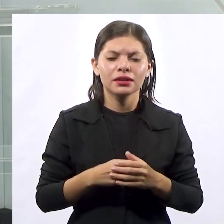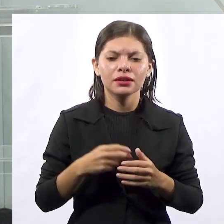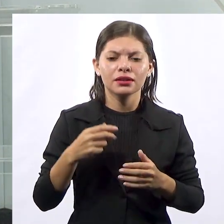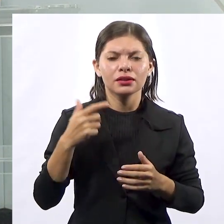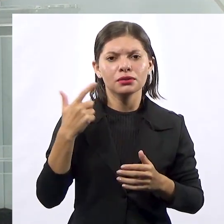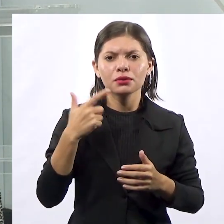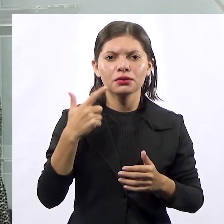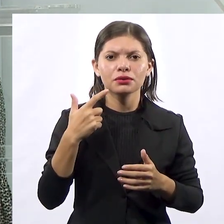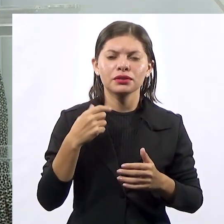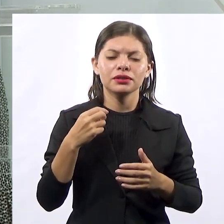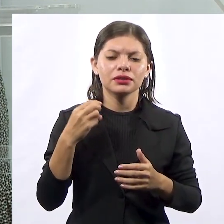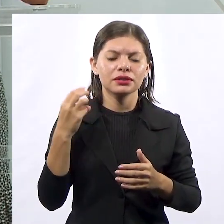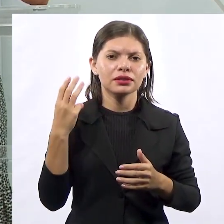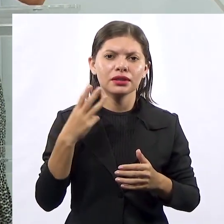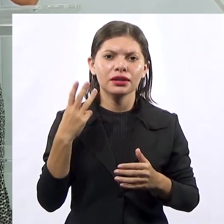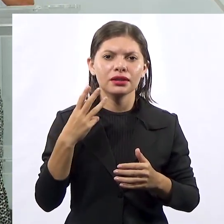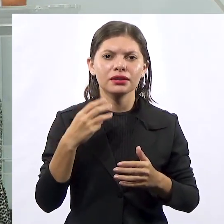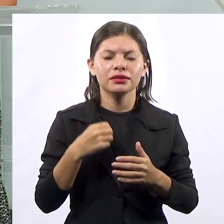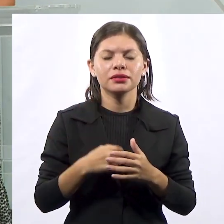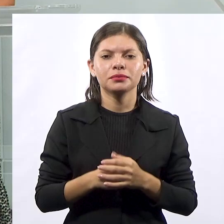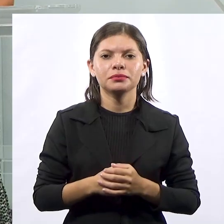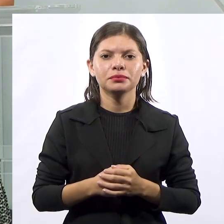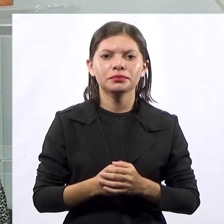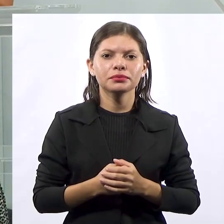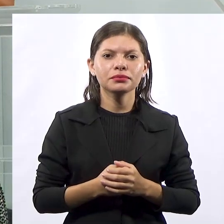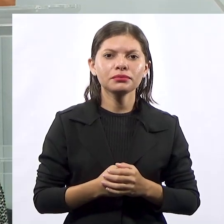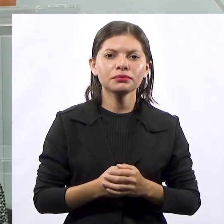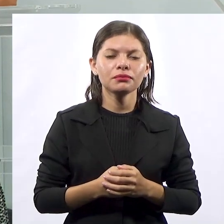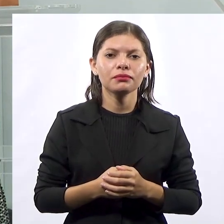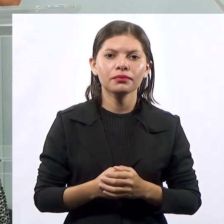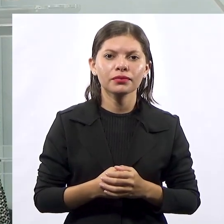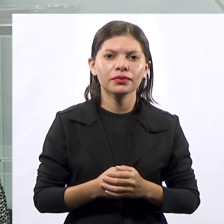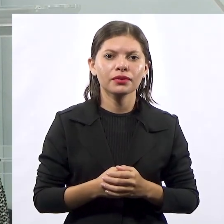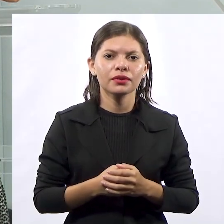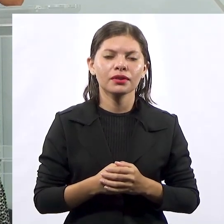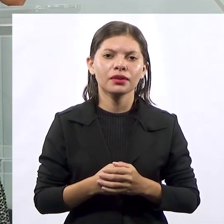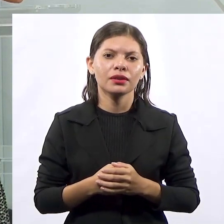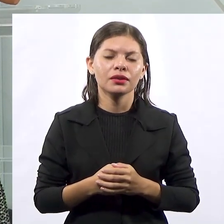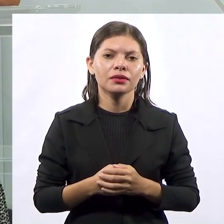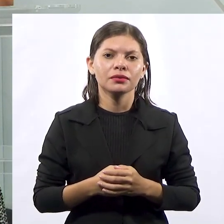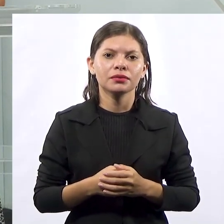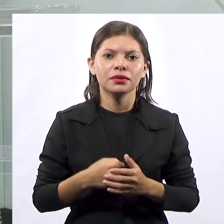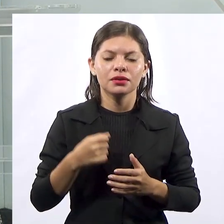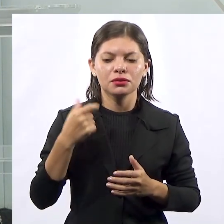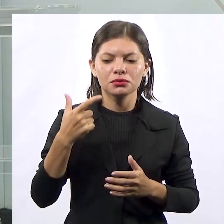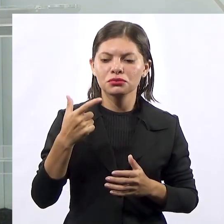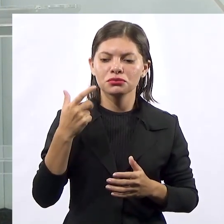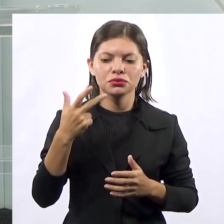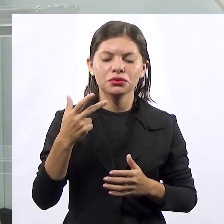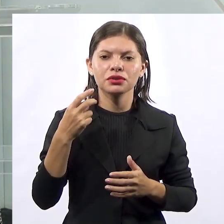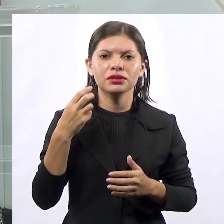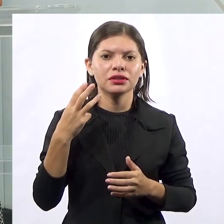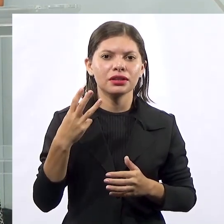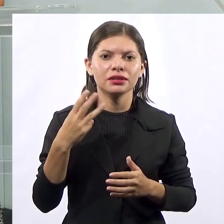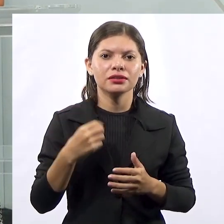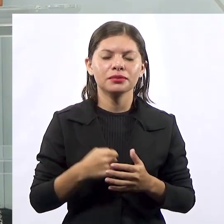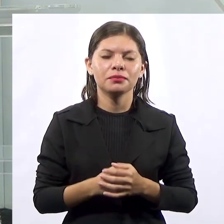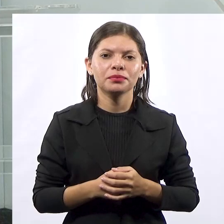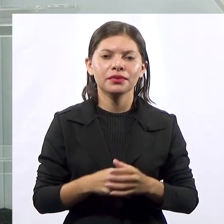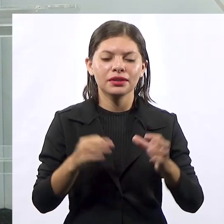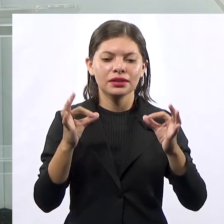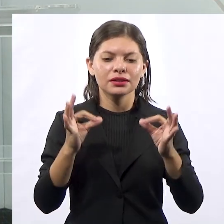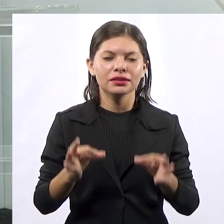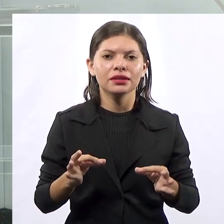3, transcrição da entrevista. Então, veja bem que todos os apêndices têm que ser enumerados.